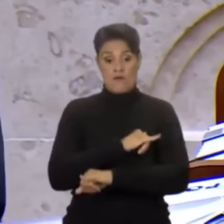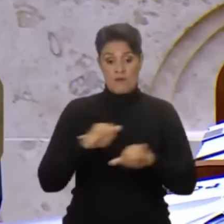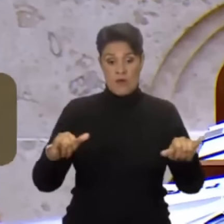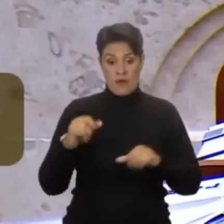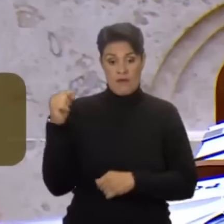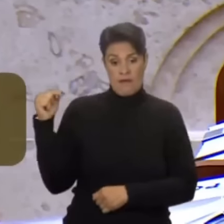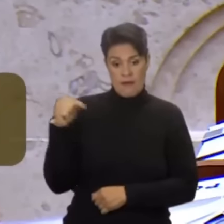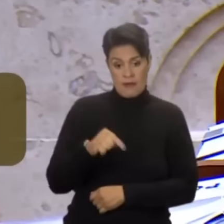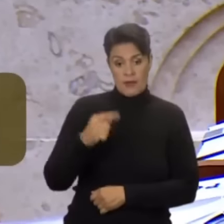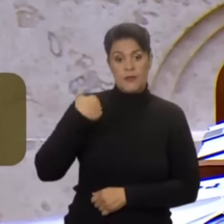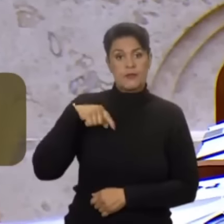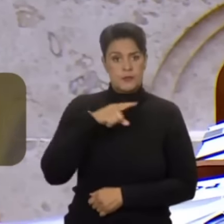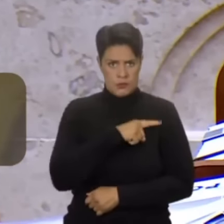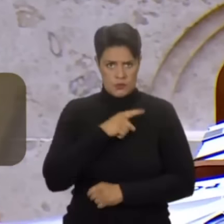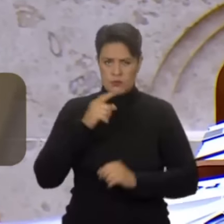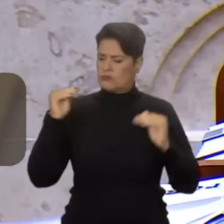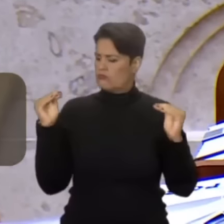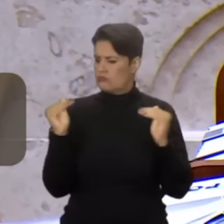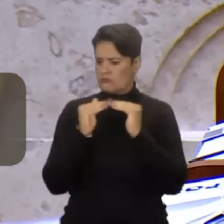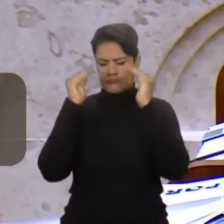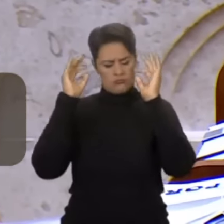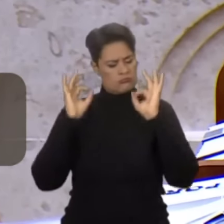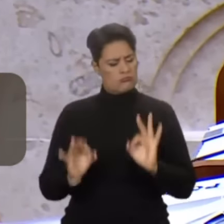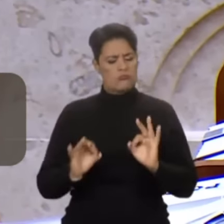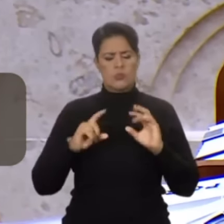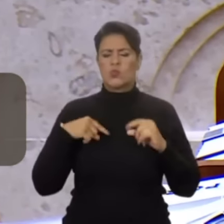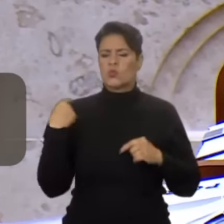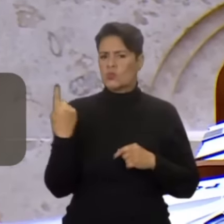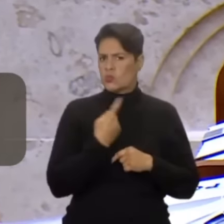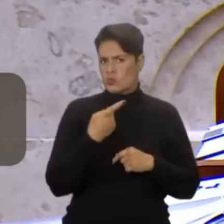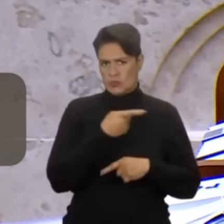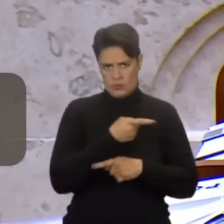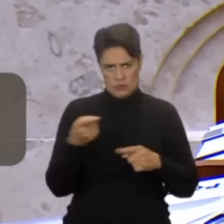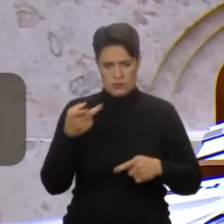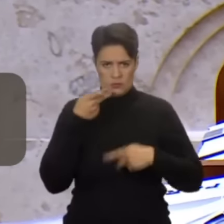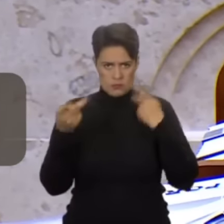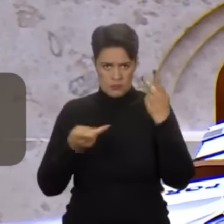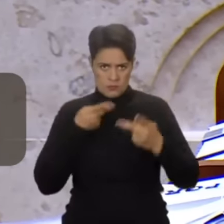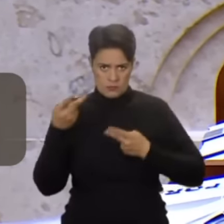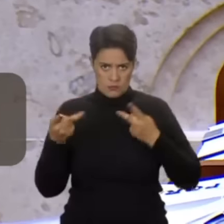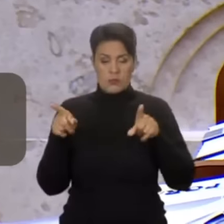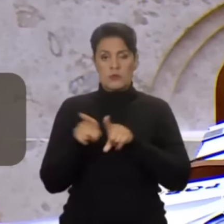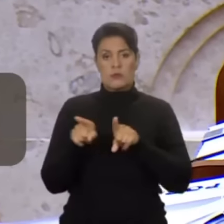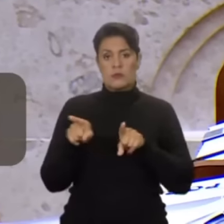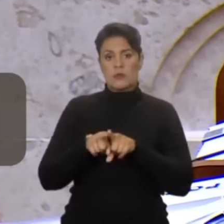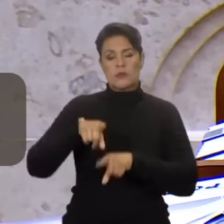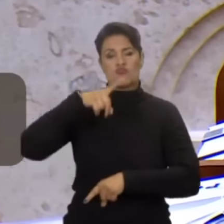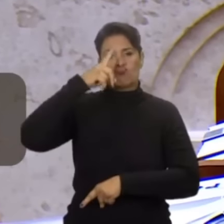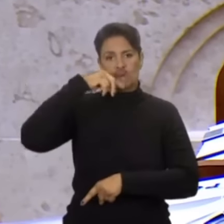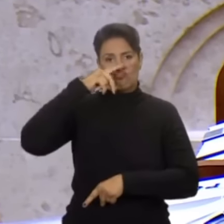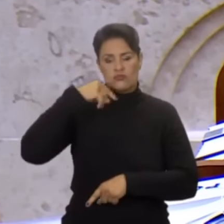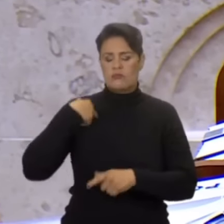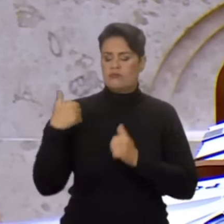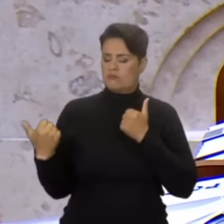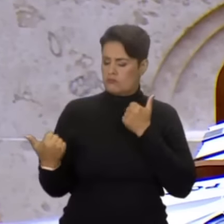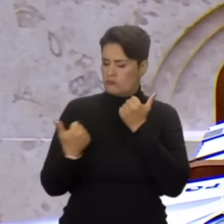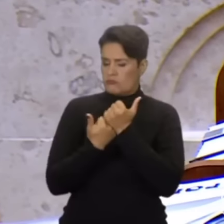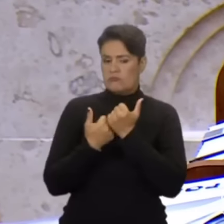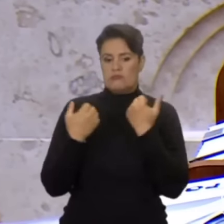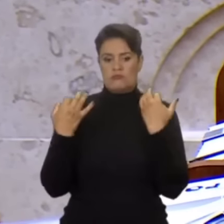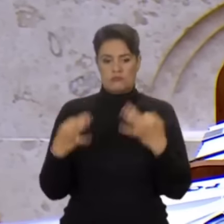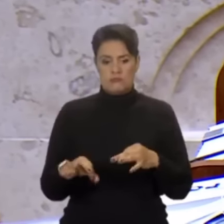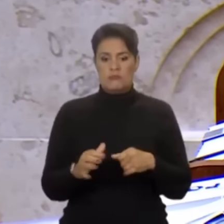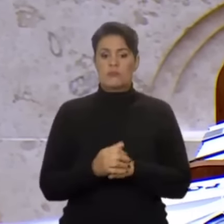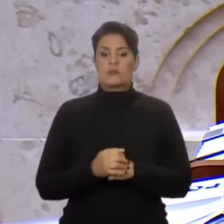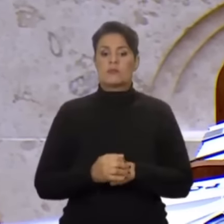do ministro decano, ministro Gilmar Mendes, em todos os seus termos. Eu gostaria também